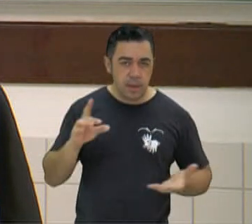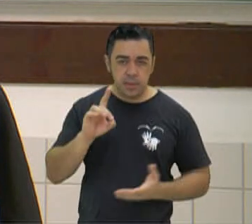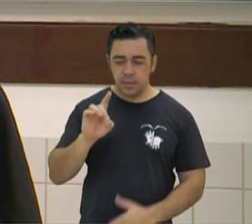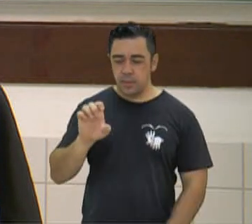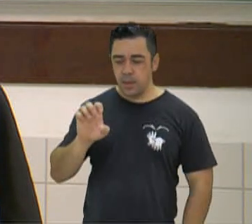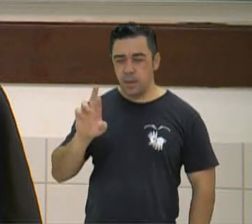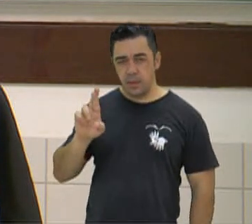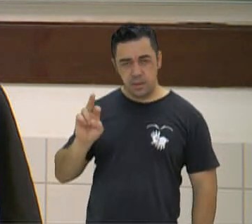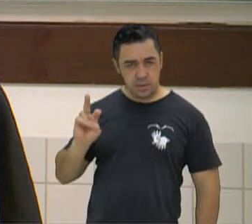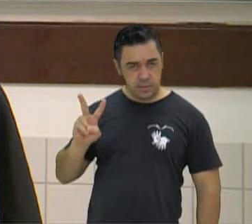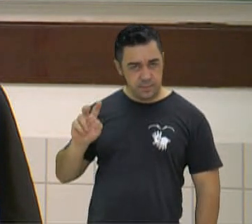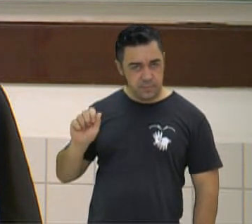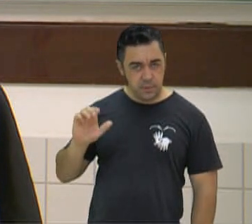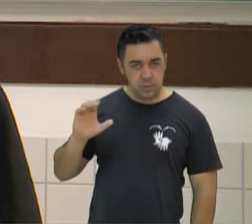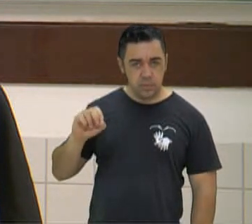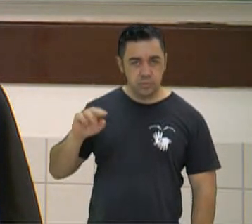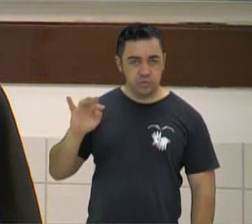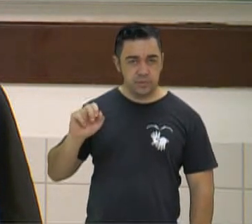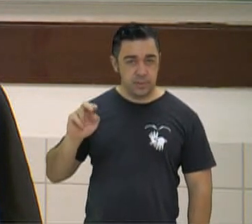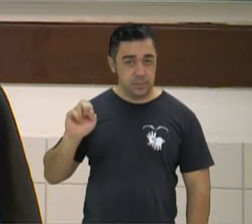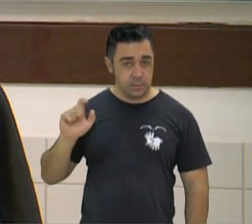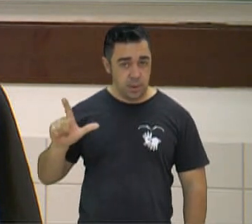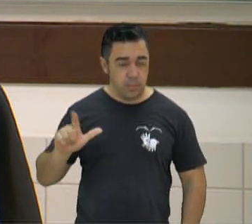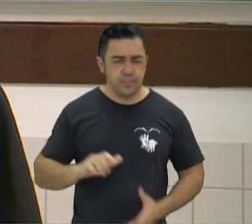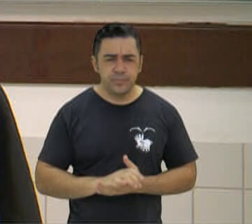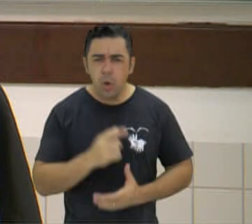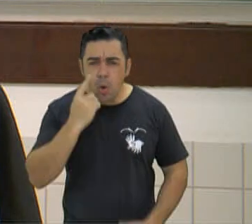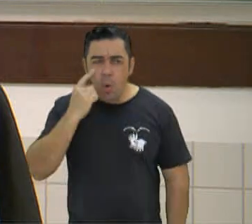Então, a resposta correta é a deriva continental. Olha